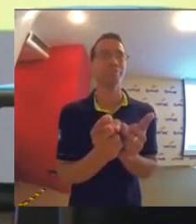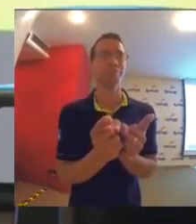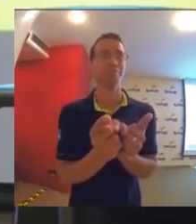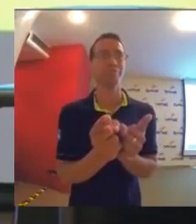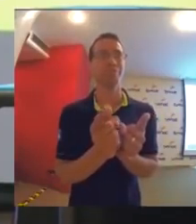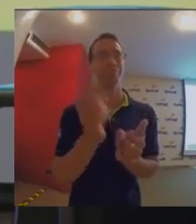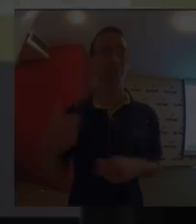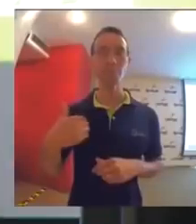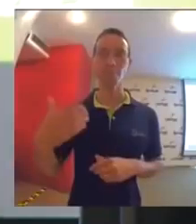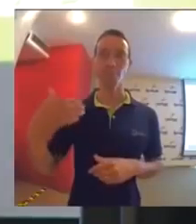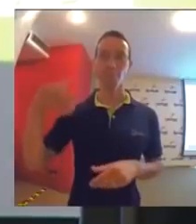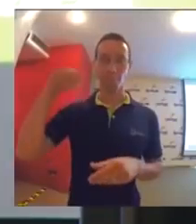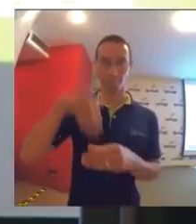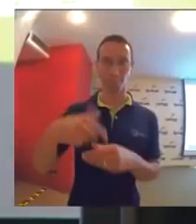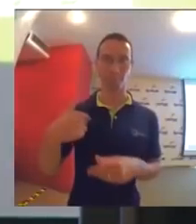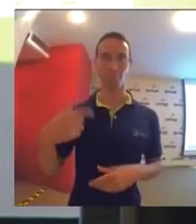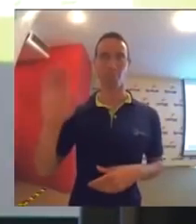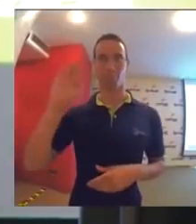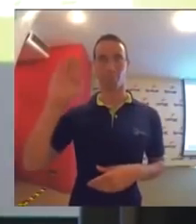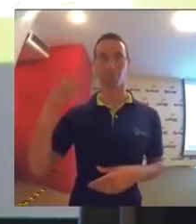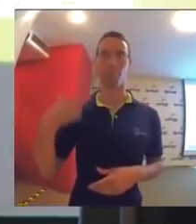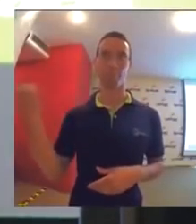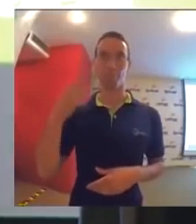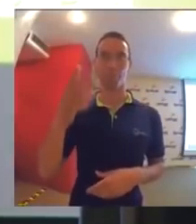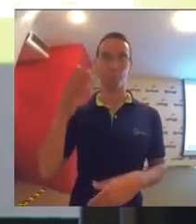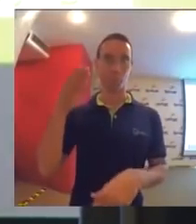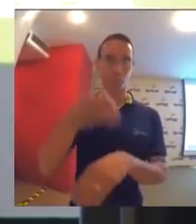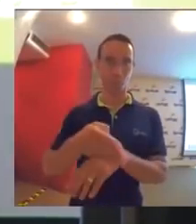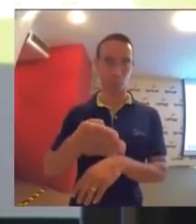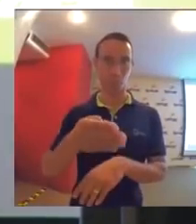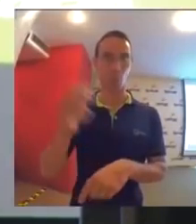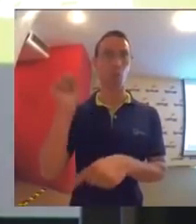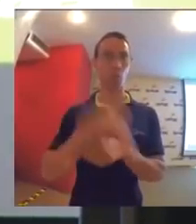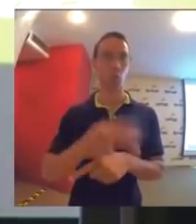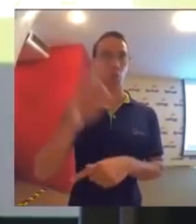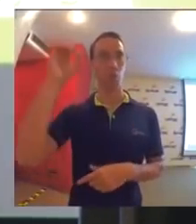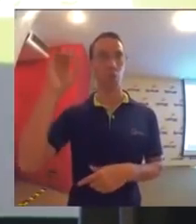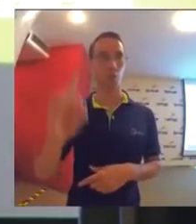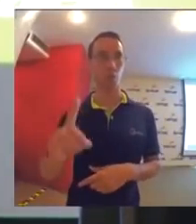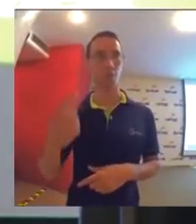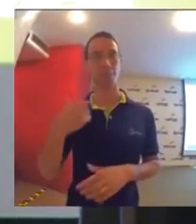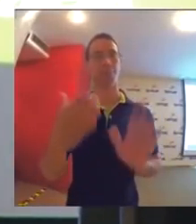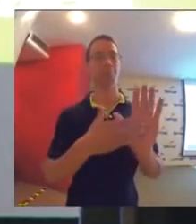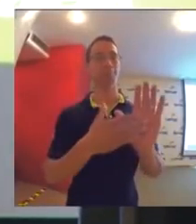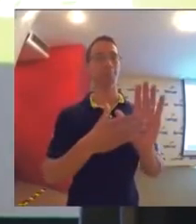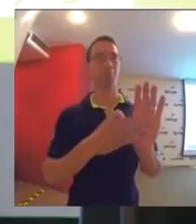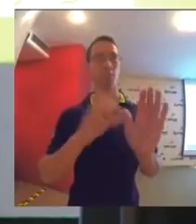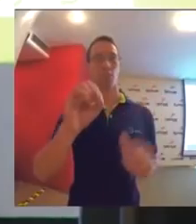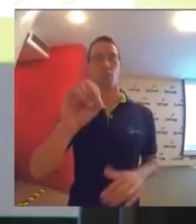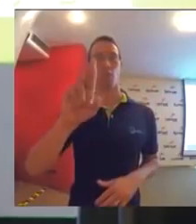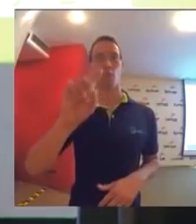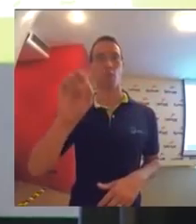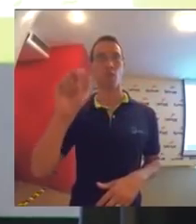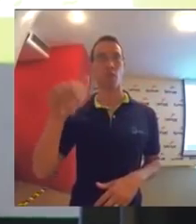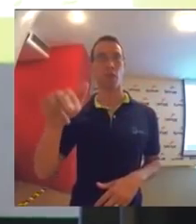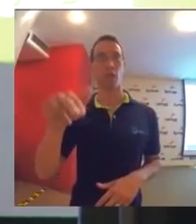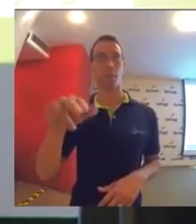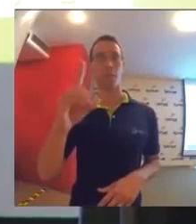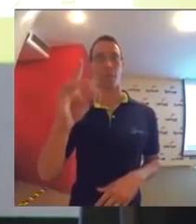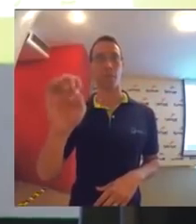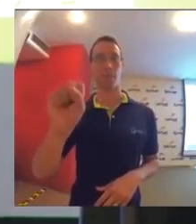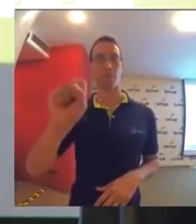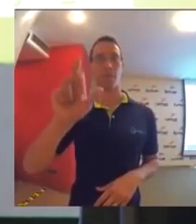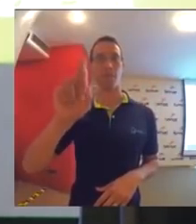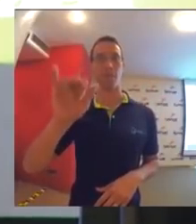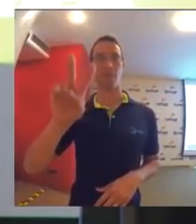Eu explico. Eu fiz passar uma ordem de serviço, aliás, o único ato público na